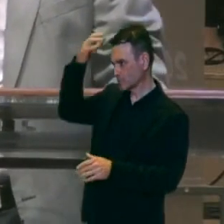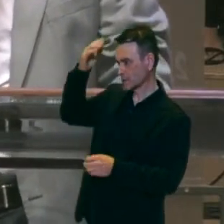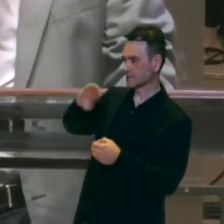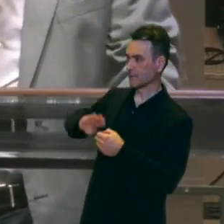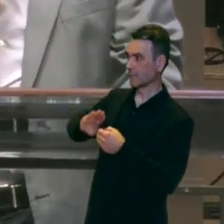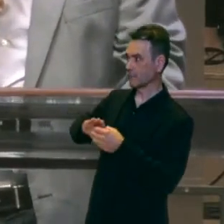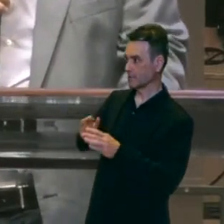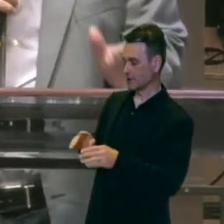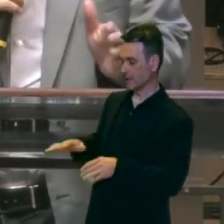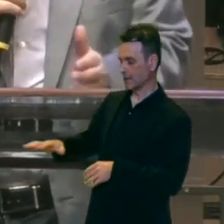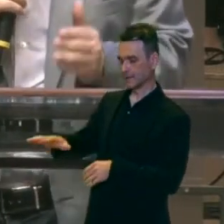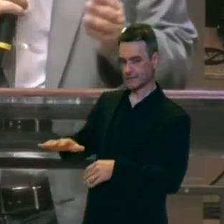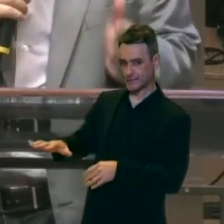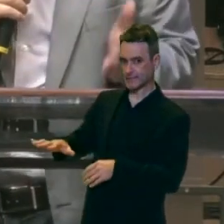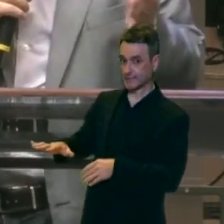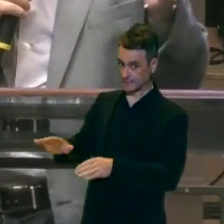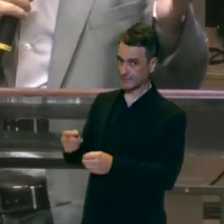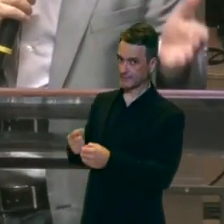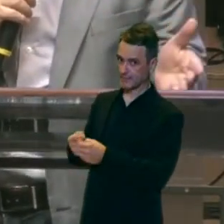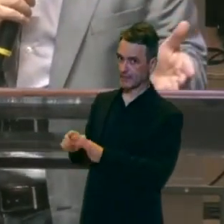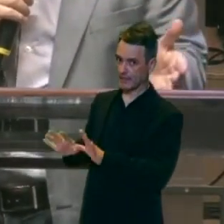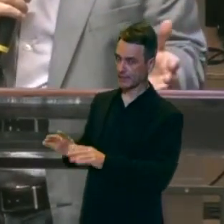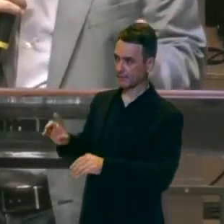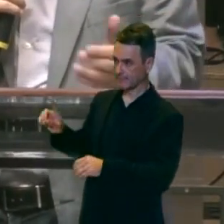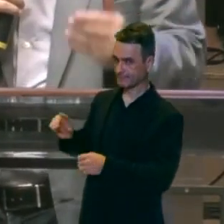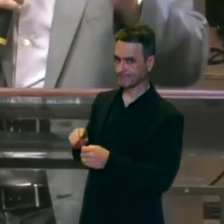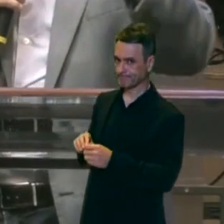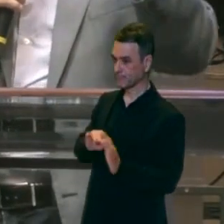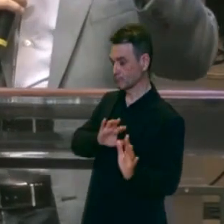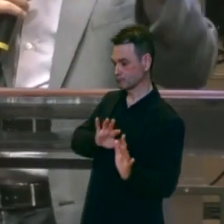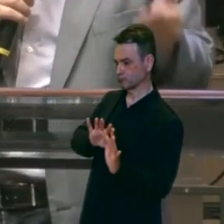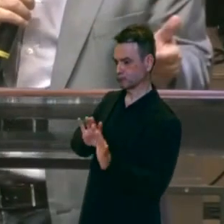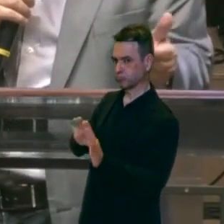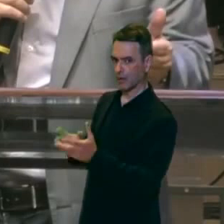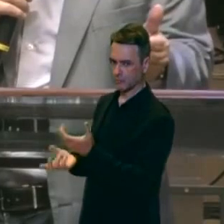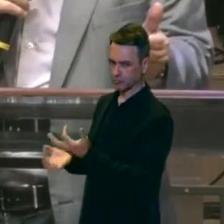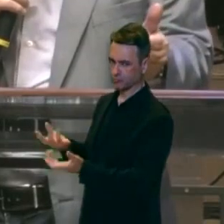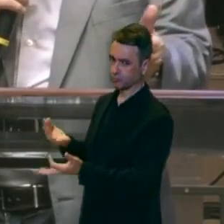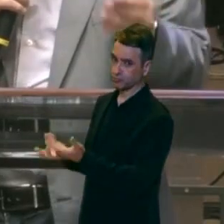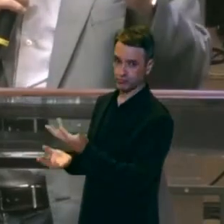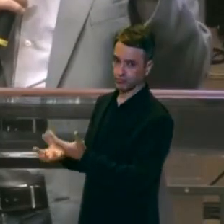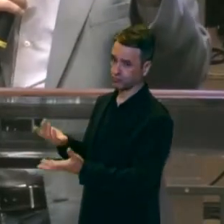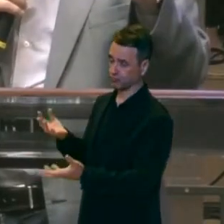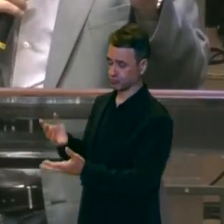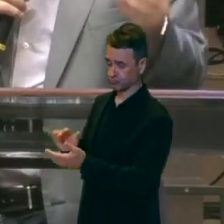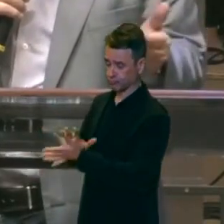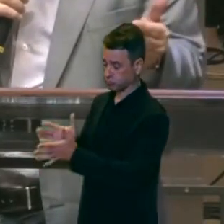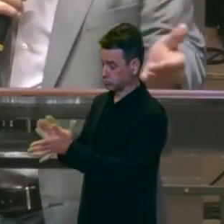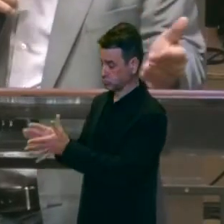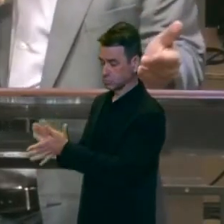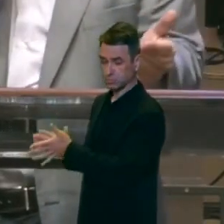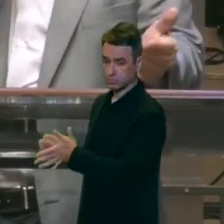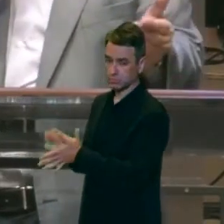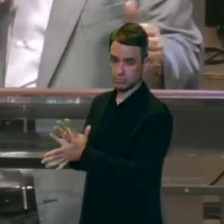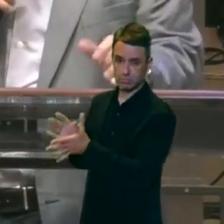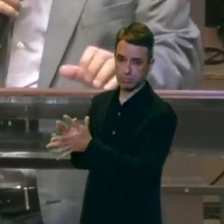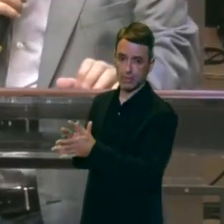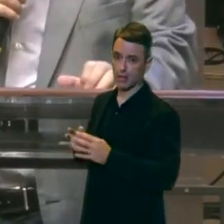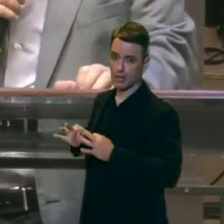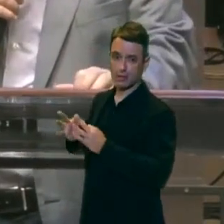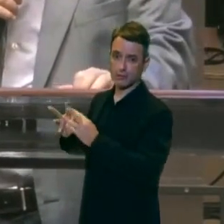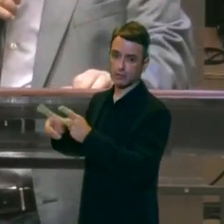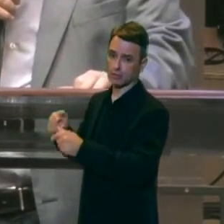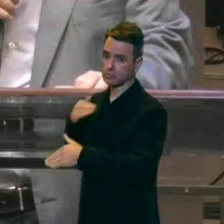esta cidade será entregue nas mãos dos babilônios, eles incendiarão, nem mesmo você escapará das